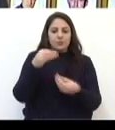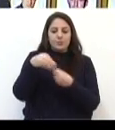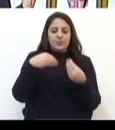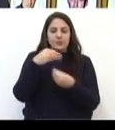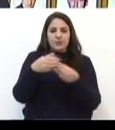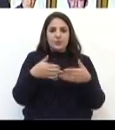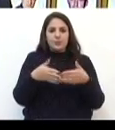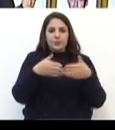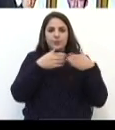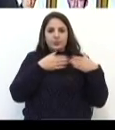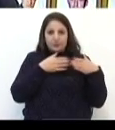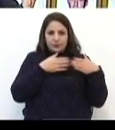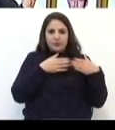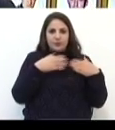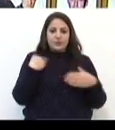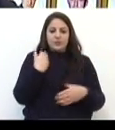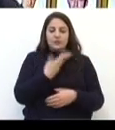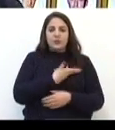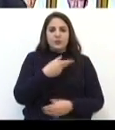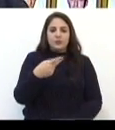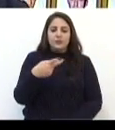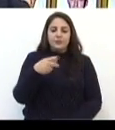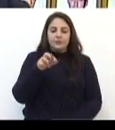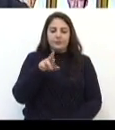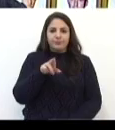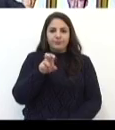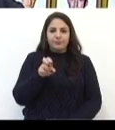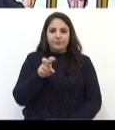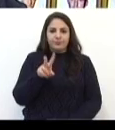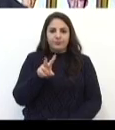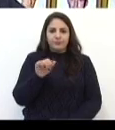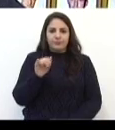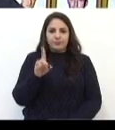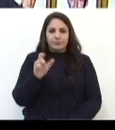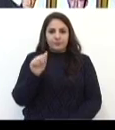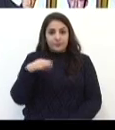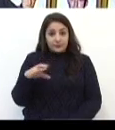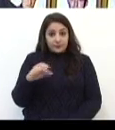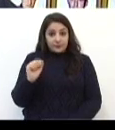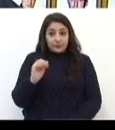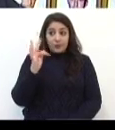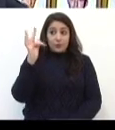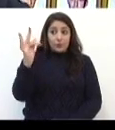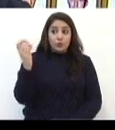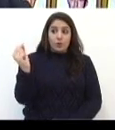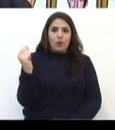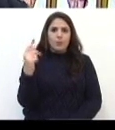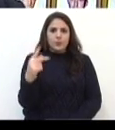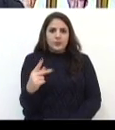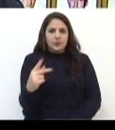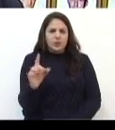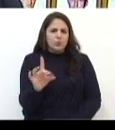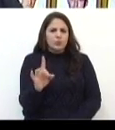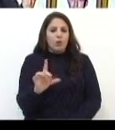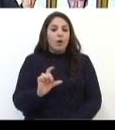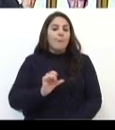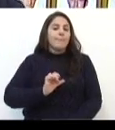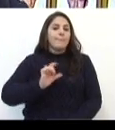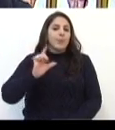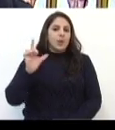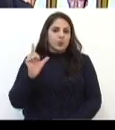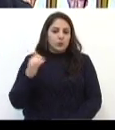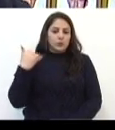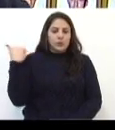Mista em defesa da nossa Previdência, em defesa da nossa aposentadoria, não ao